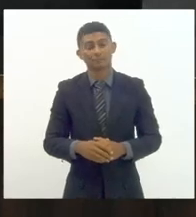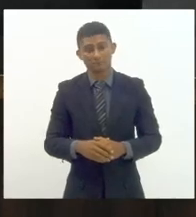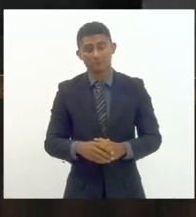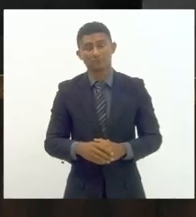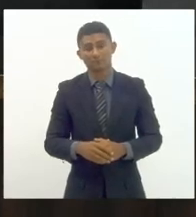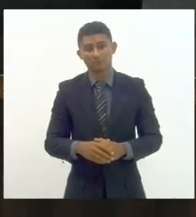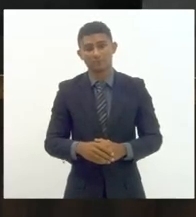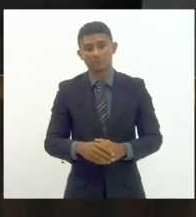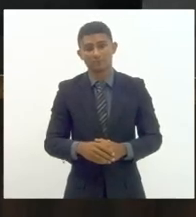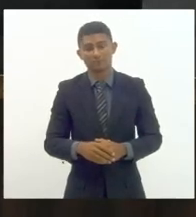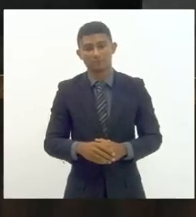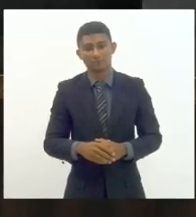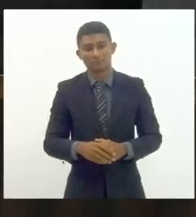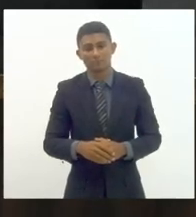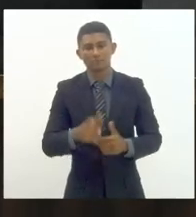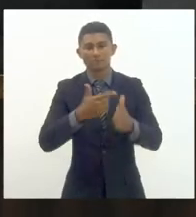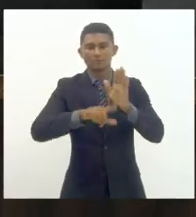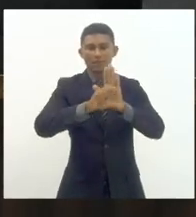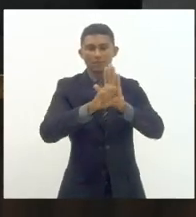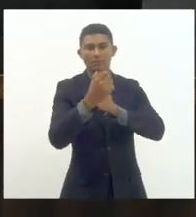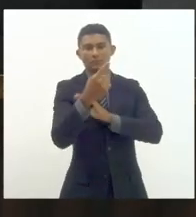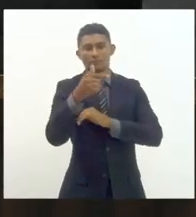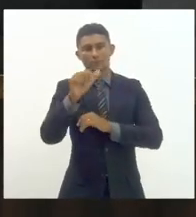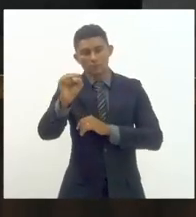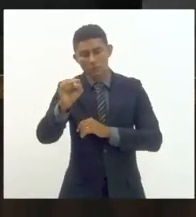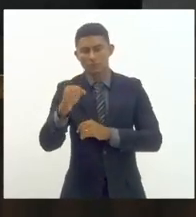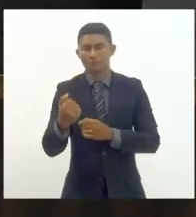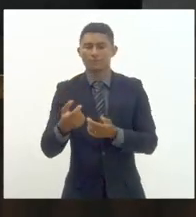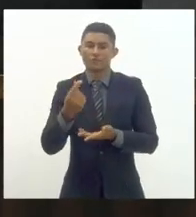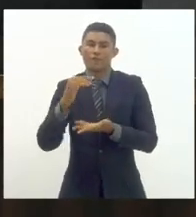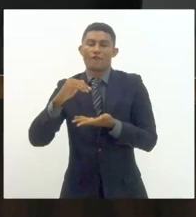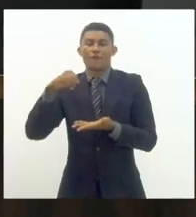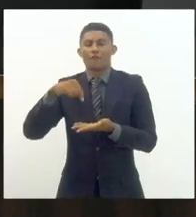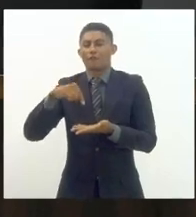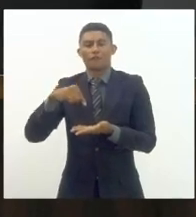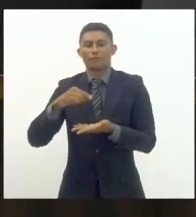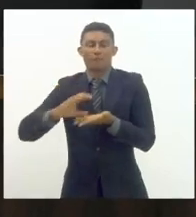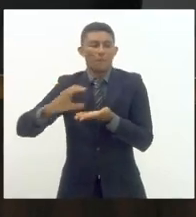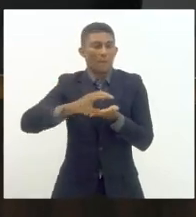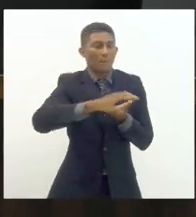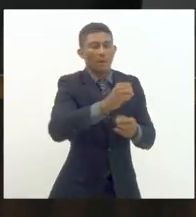promulgação da Lei 178, impossibilitado de ser...